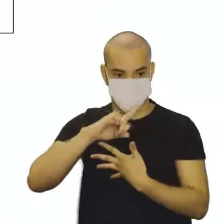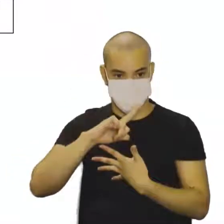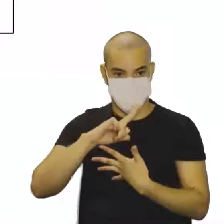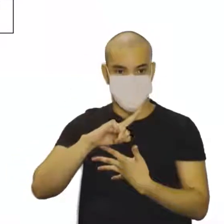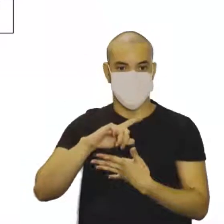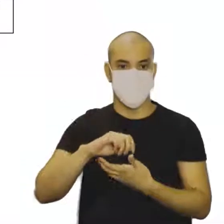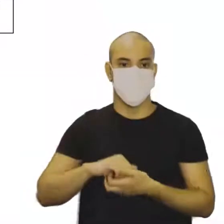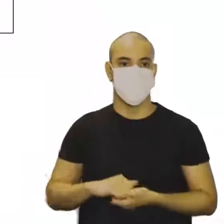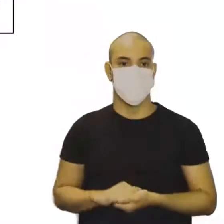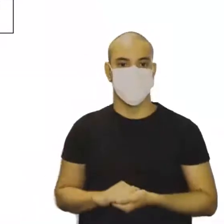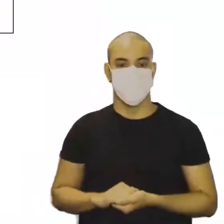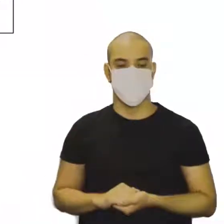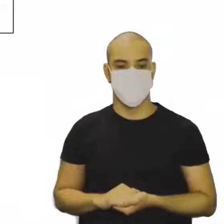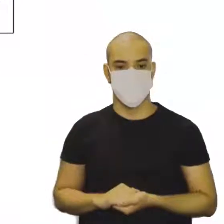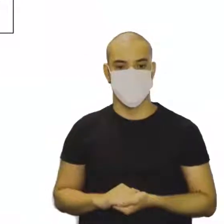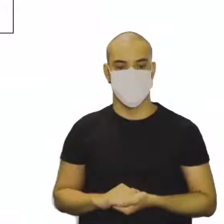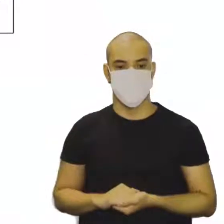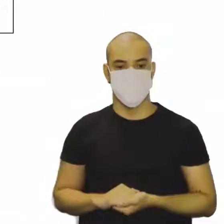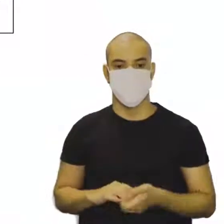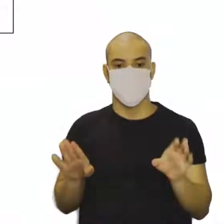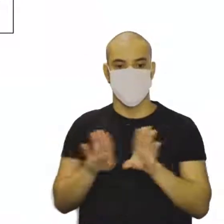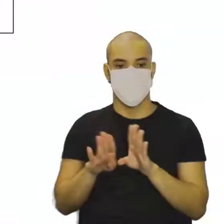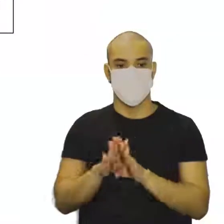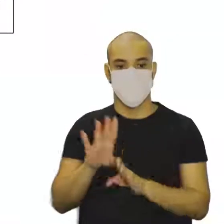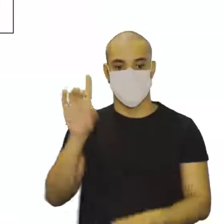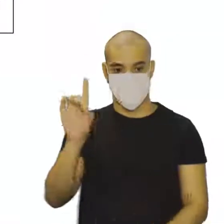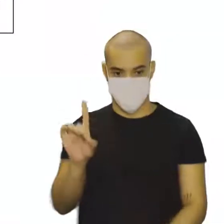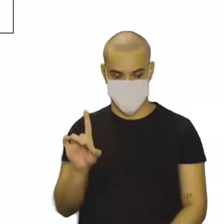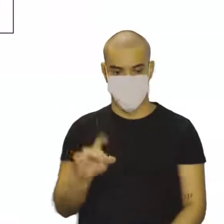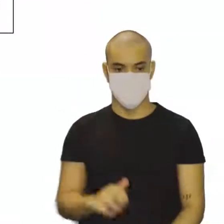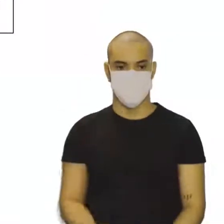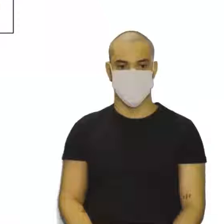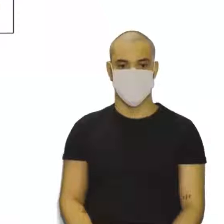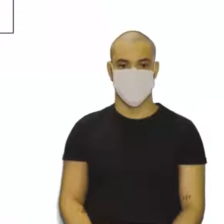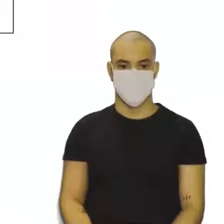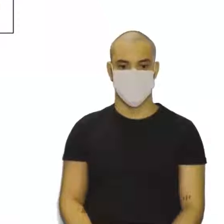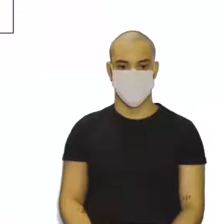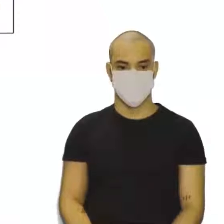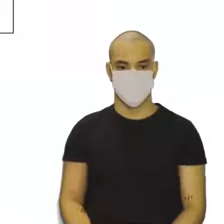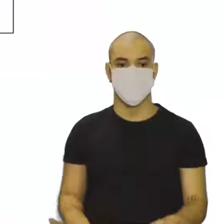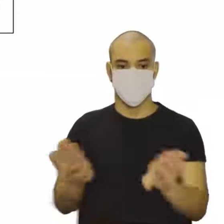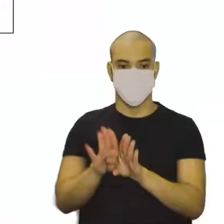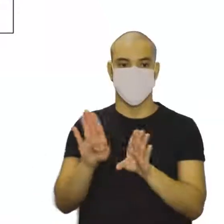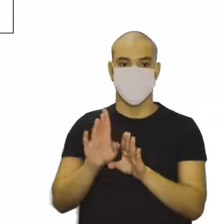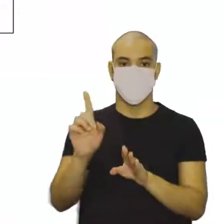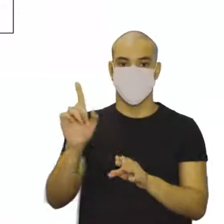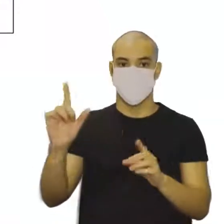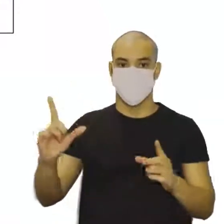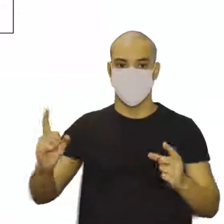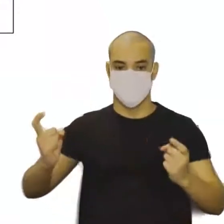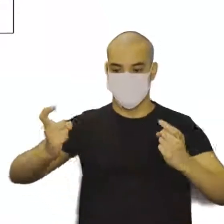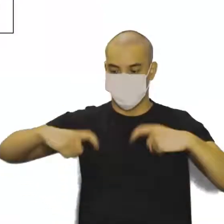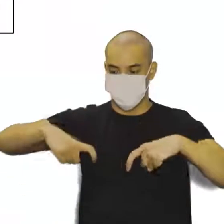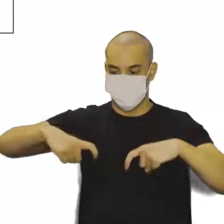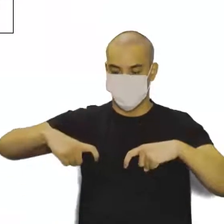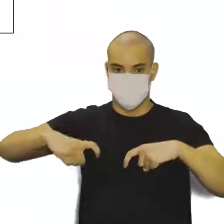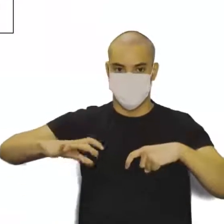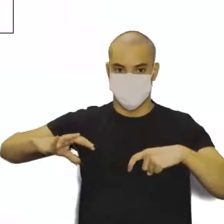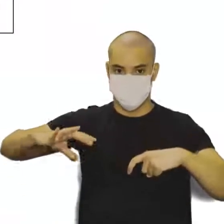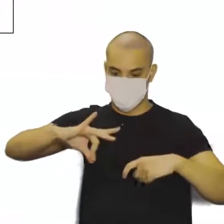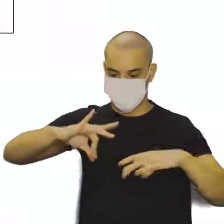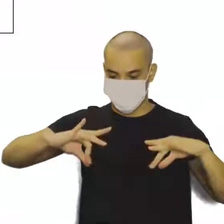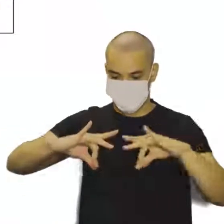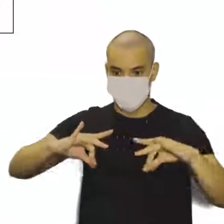ok? E um filtro à direita aqui, tá? E a antena é ligada aos terminais do filtro por parafusos